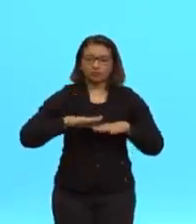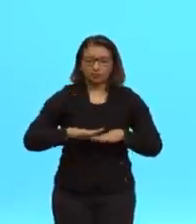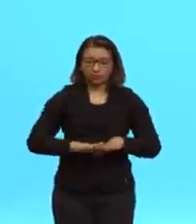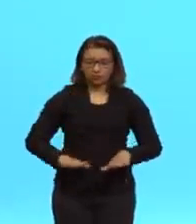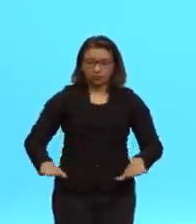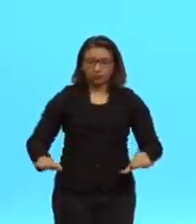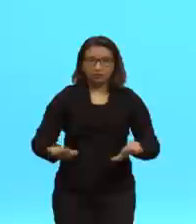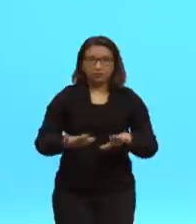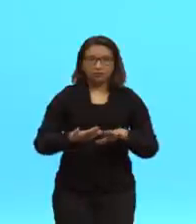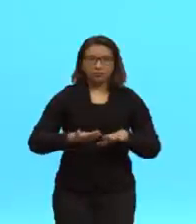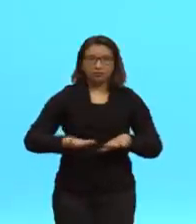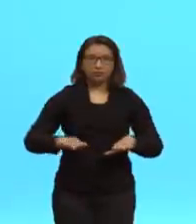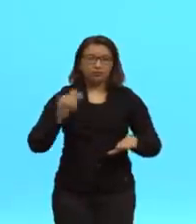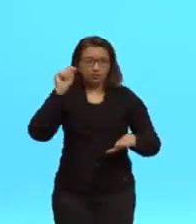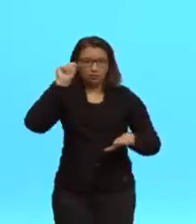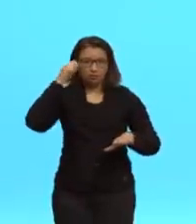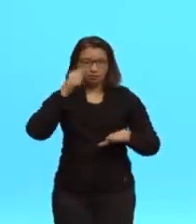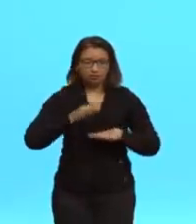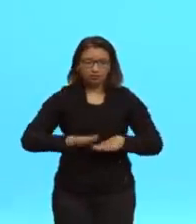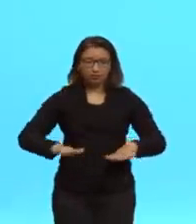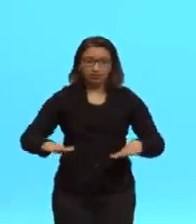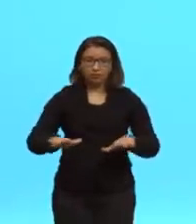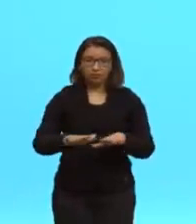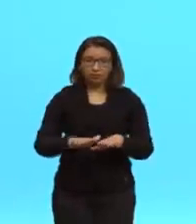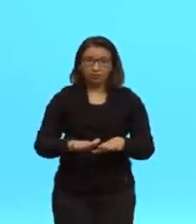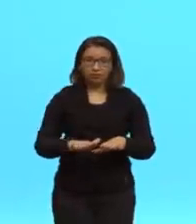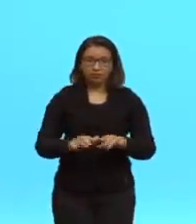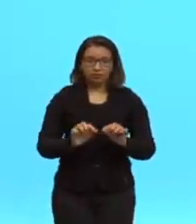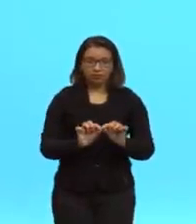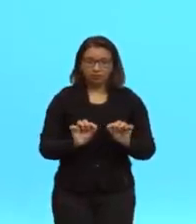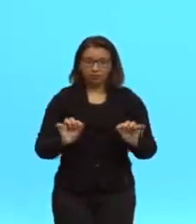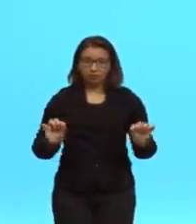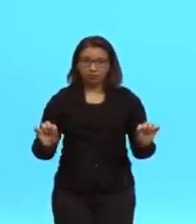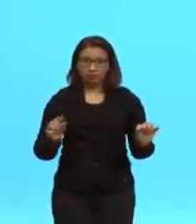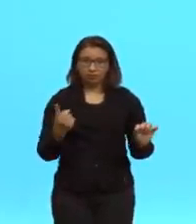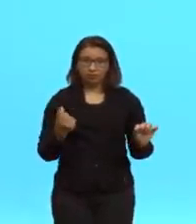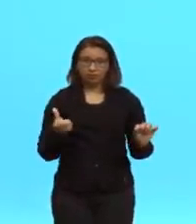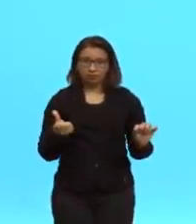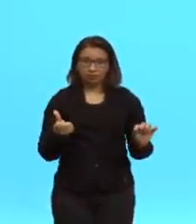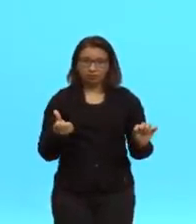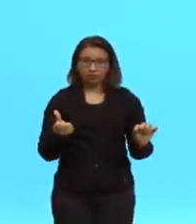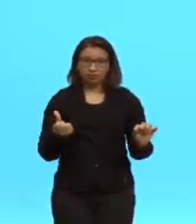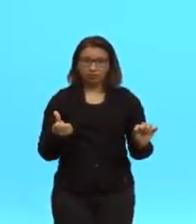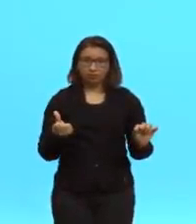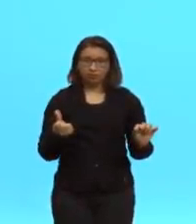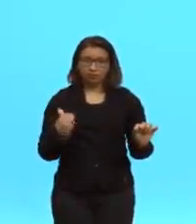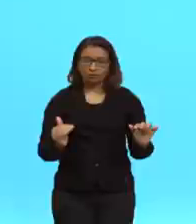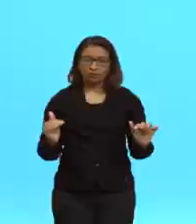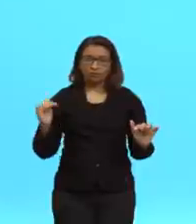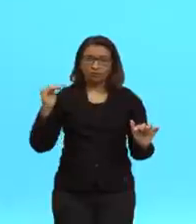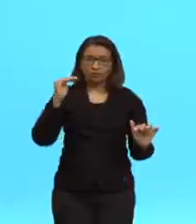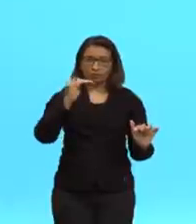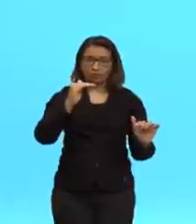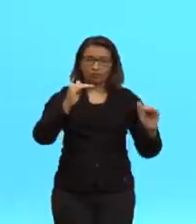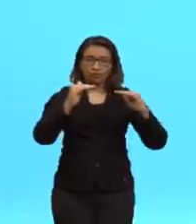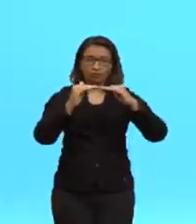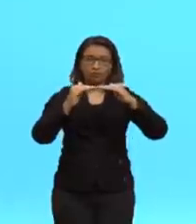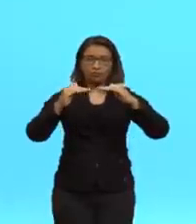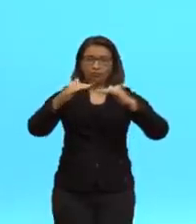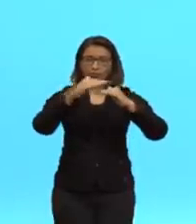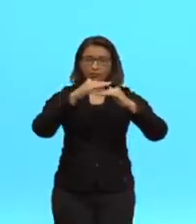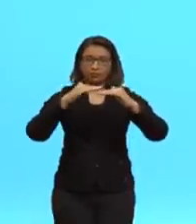solo, certo? Esta sombra tem 16 metros, o disco está a 50 metros do